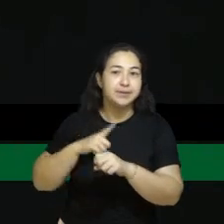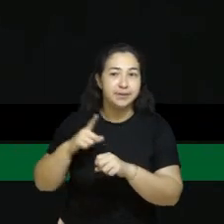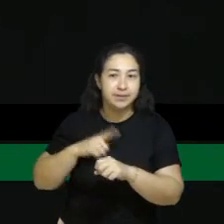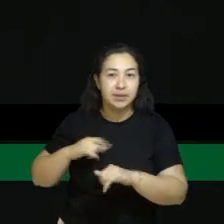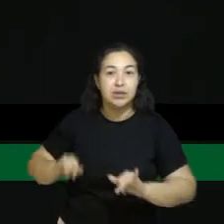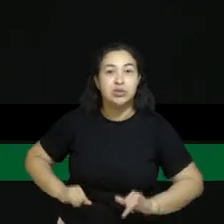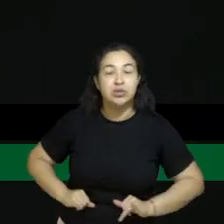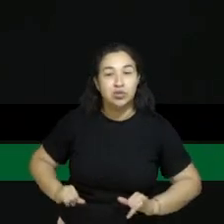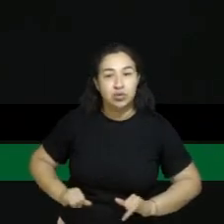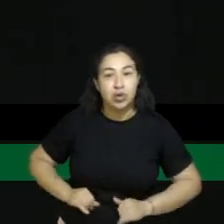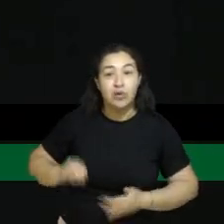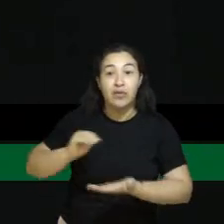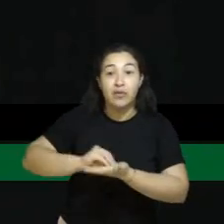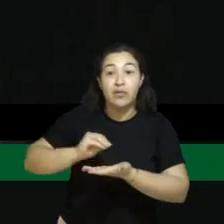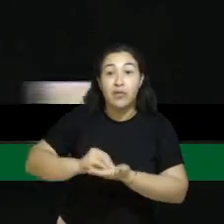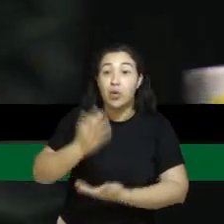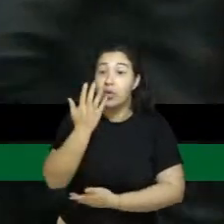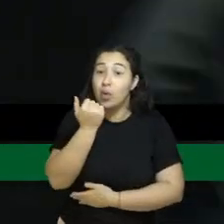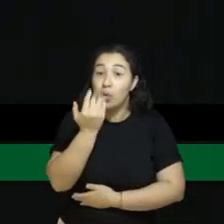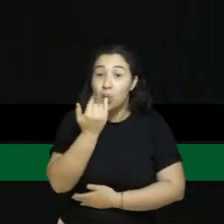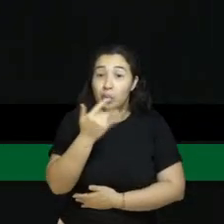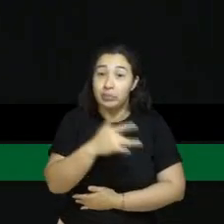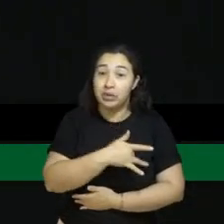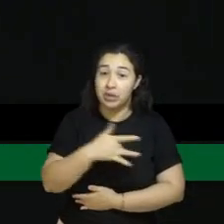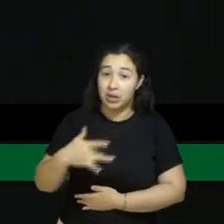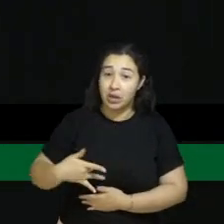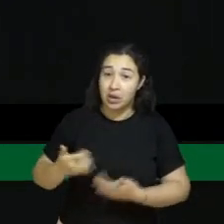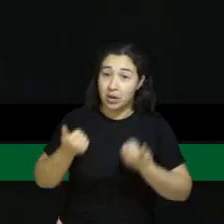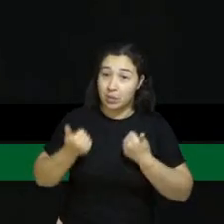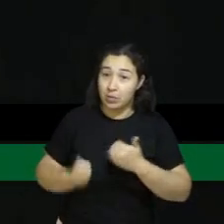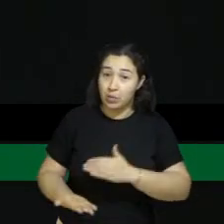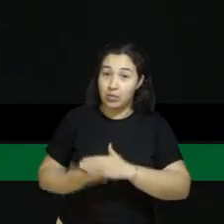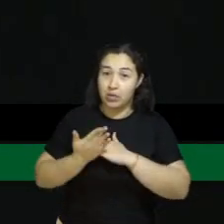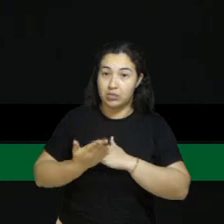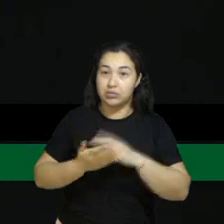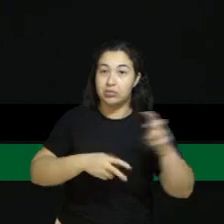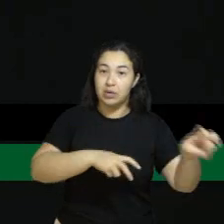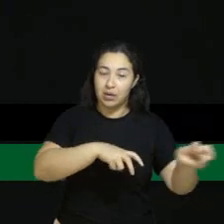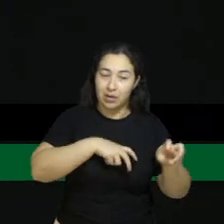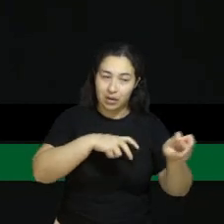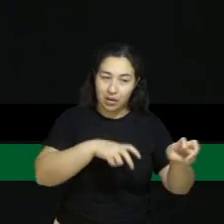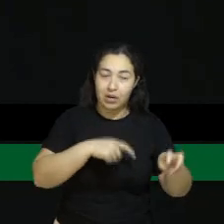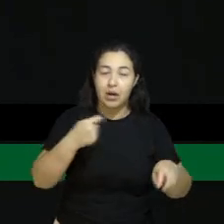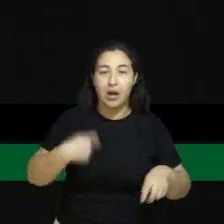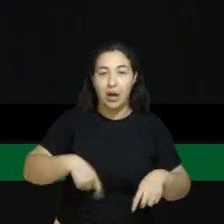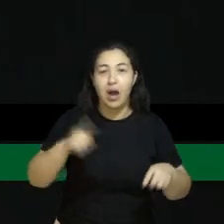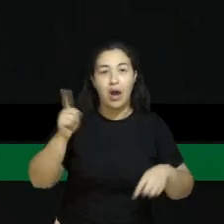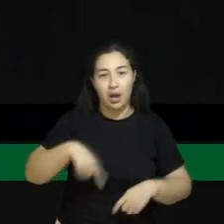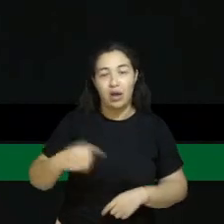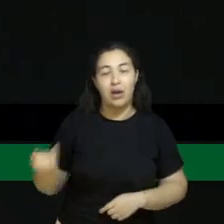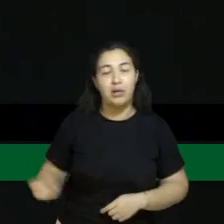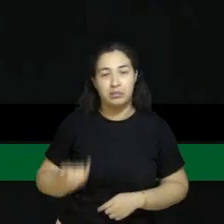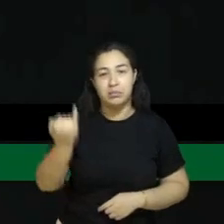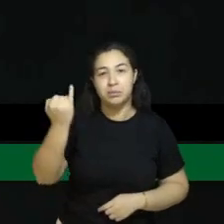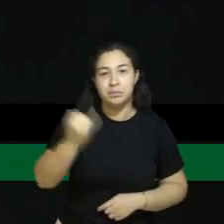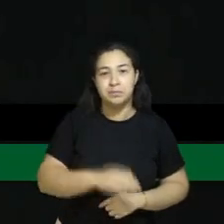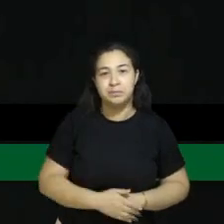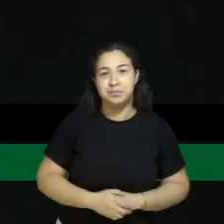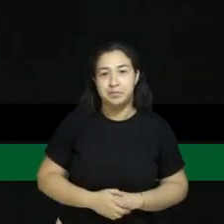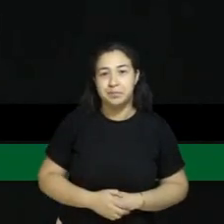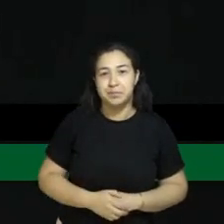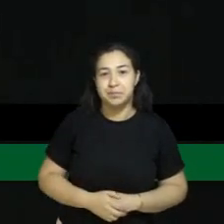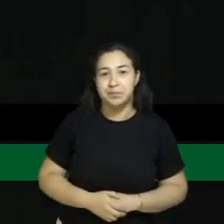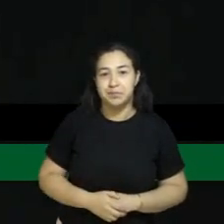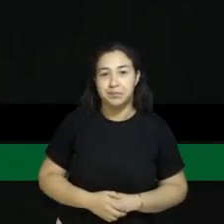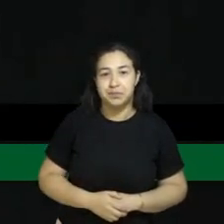alimentos saudáveis. O nosso agro é fundamental. Por hoje é isso, senhoras